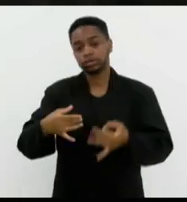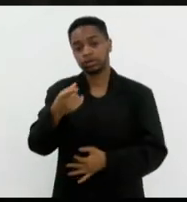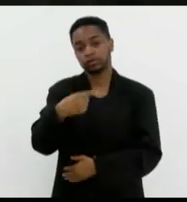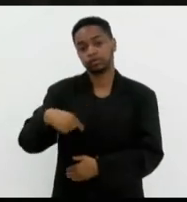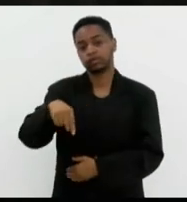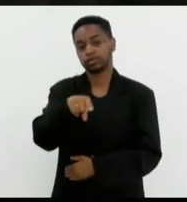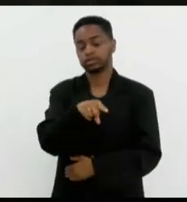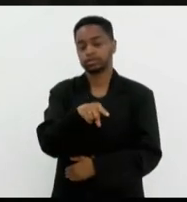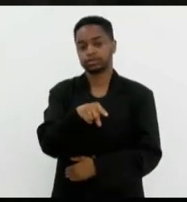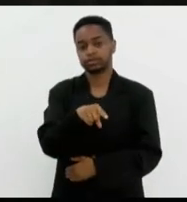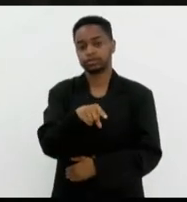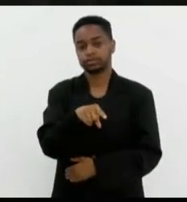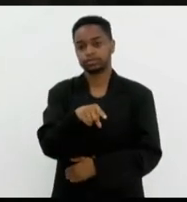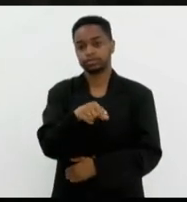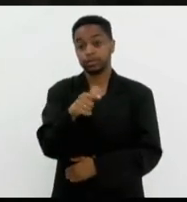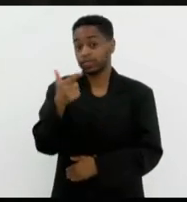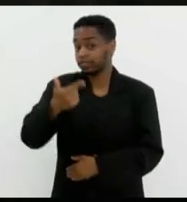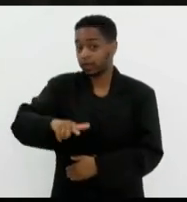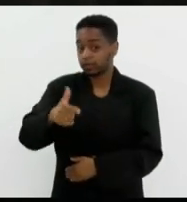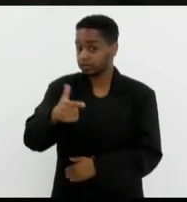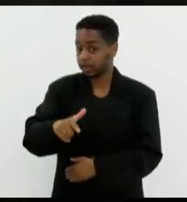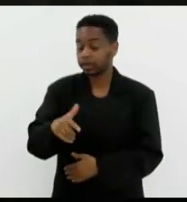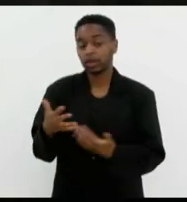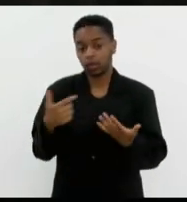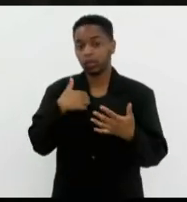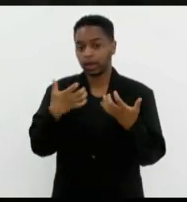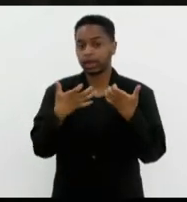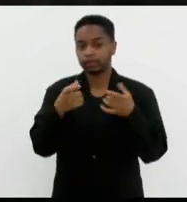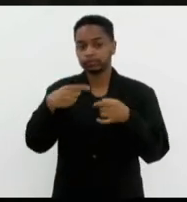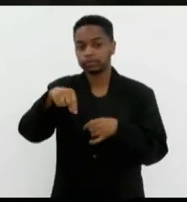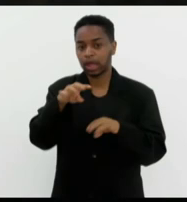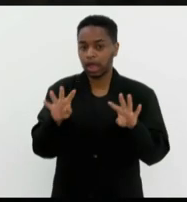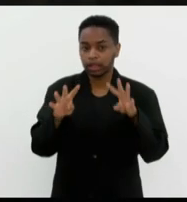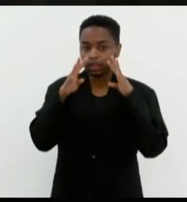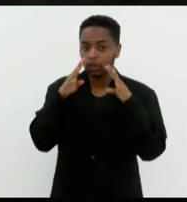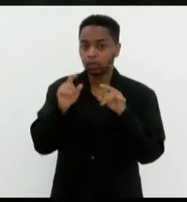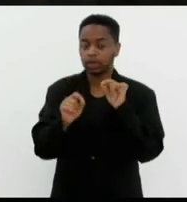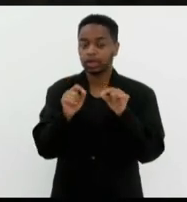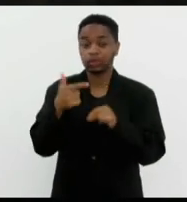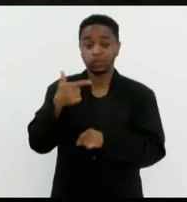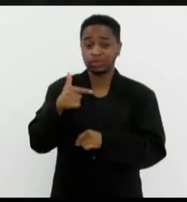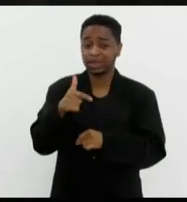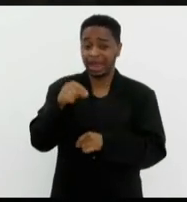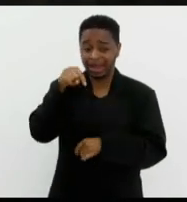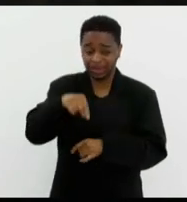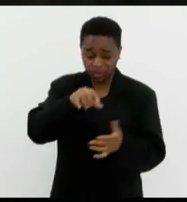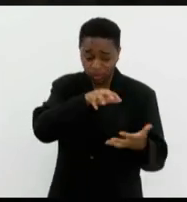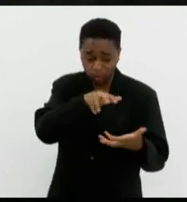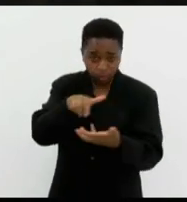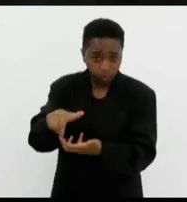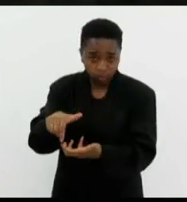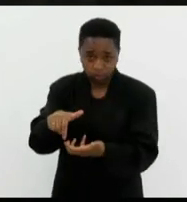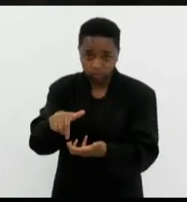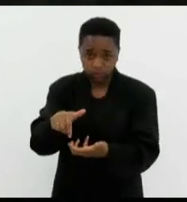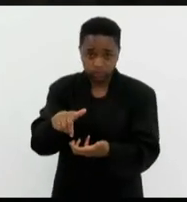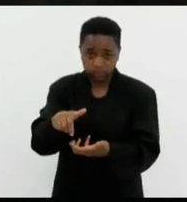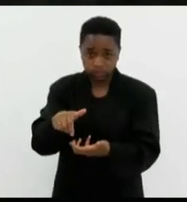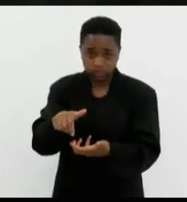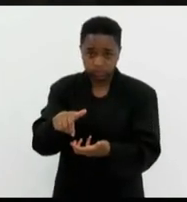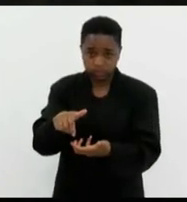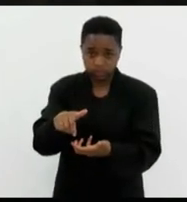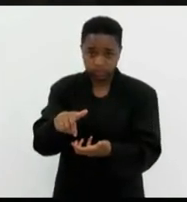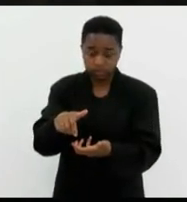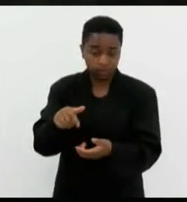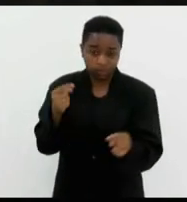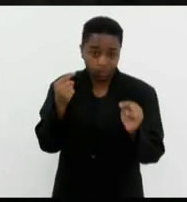que não tem, e é isso que eu queria chamar a atenção, não tem na face da Terra, isso é anticientífico,